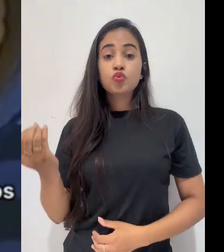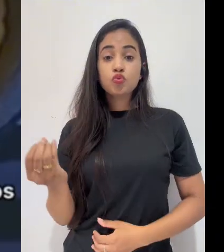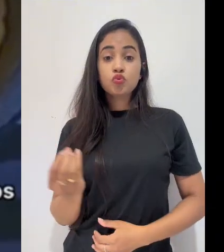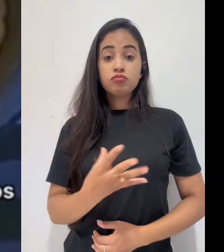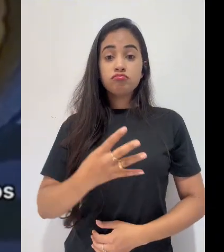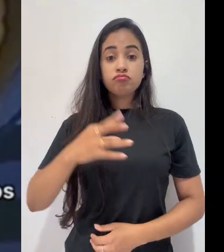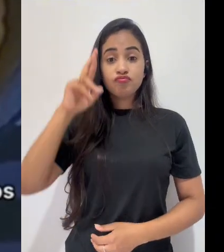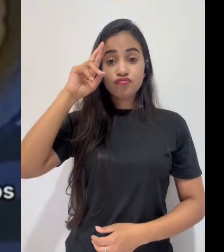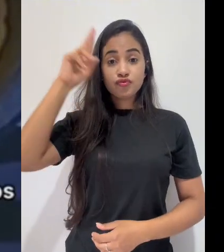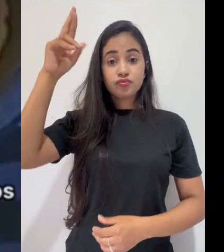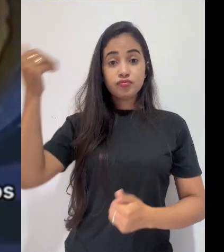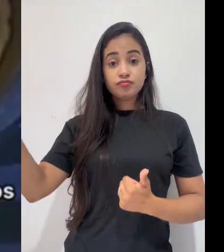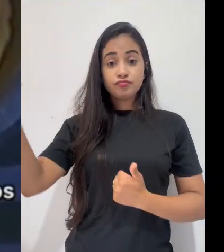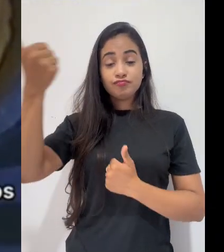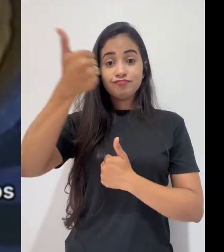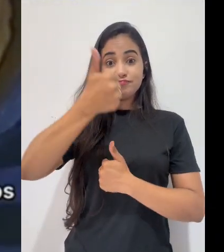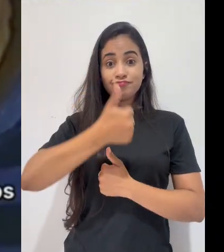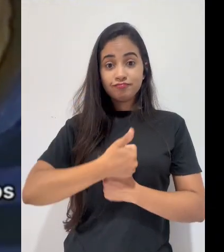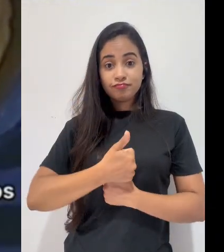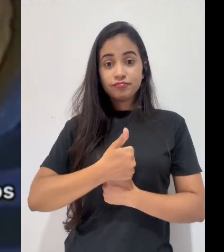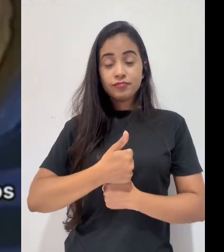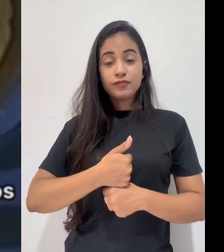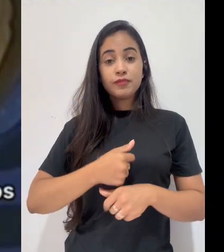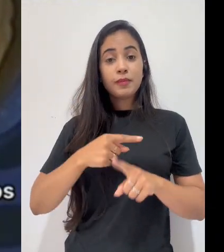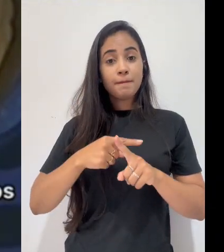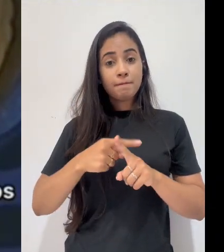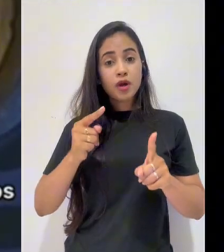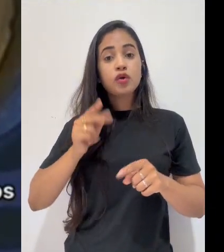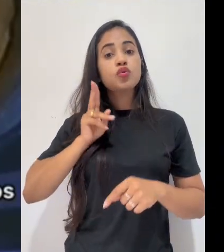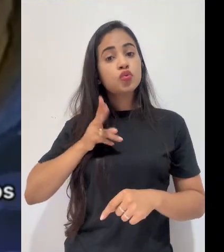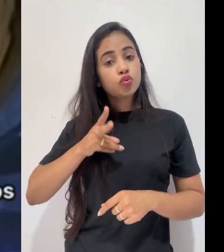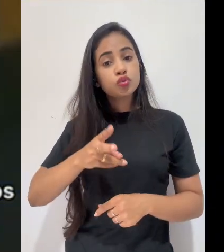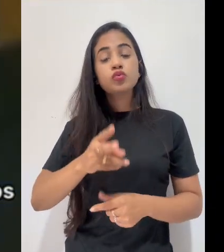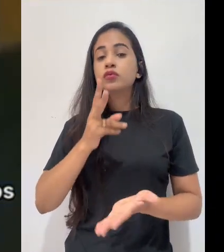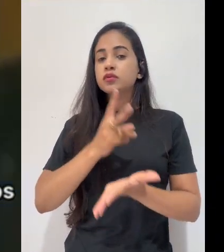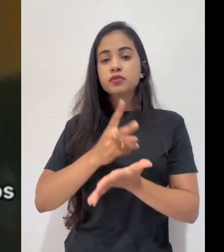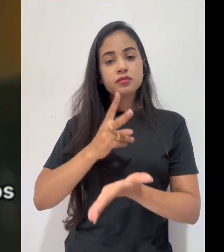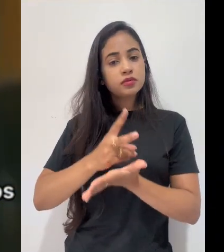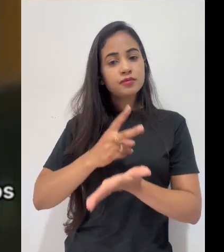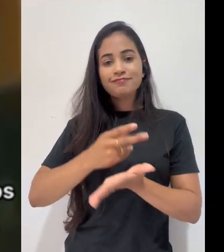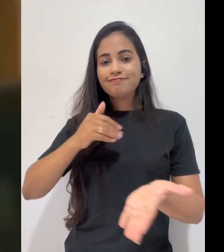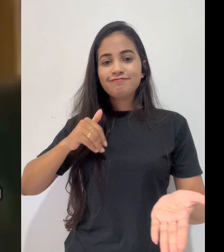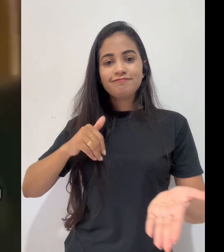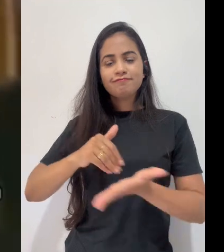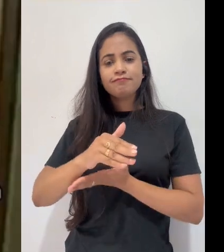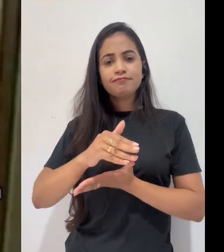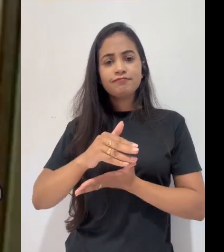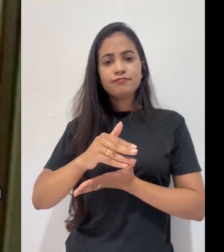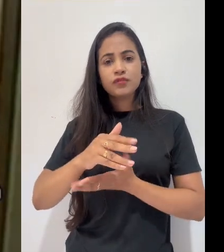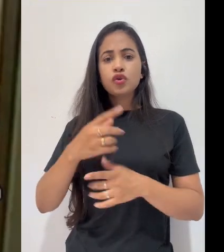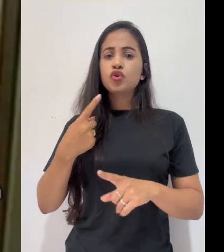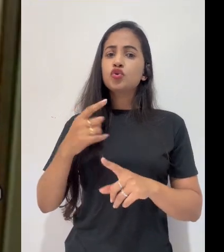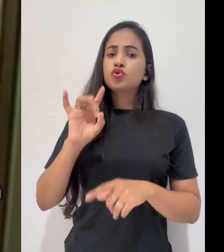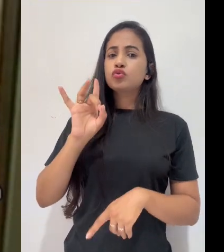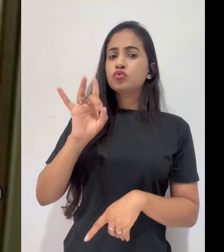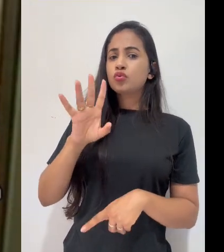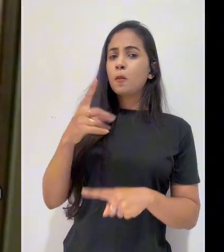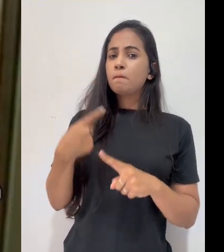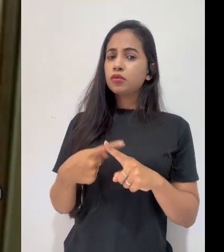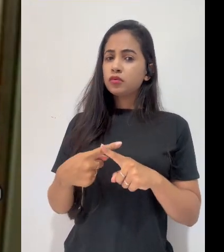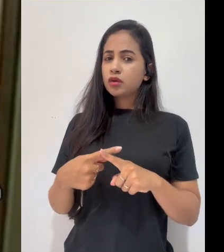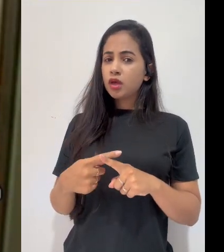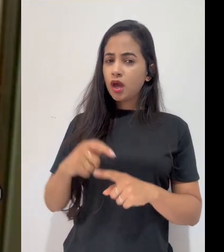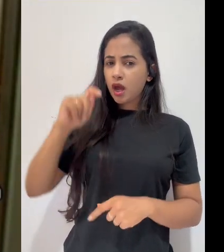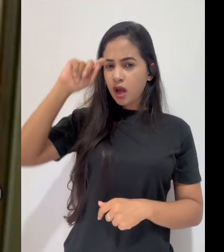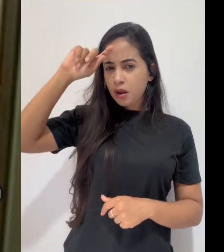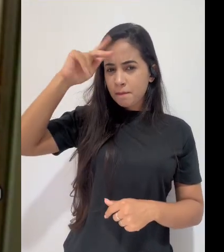novos chefes assumiram, porém em relação dos demissíveis continuou a mesma. Como pode alguém, só porque